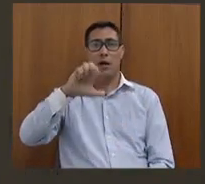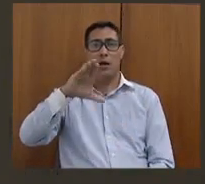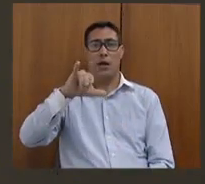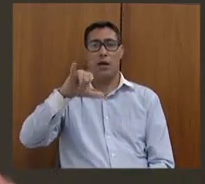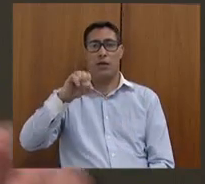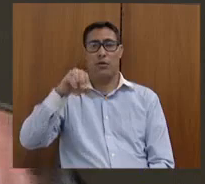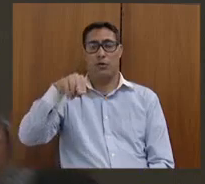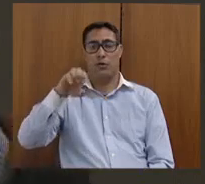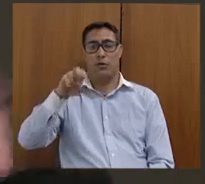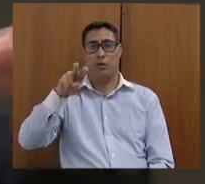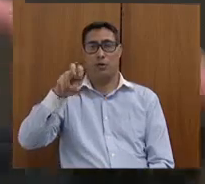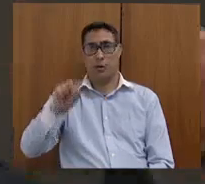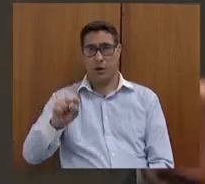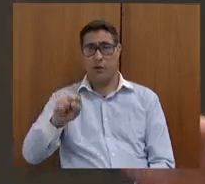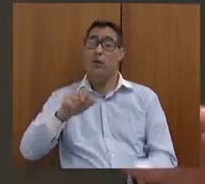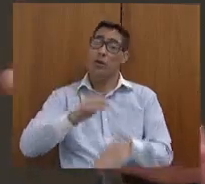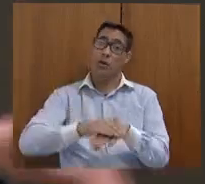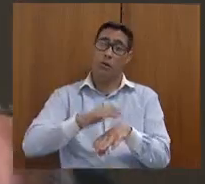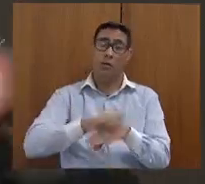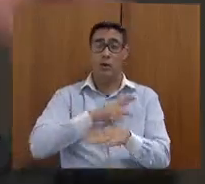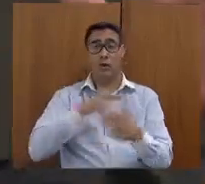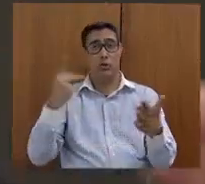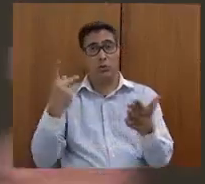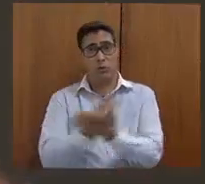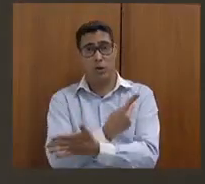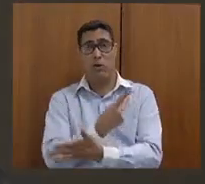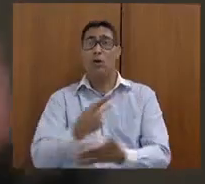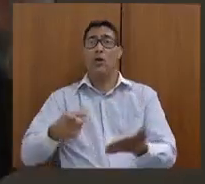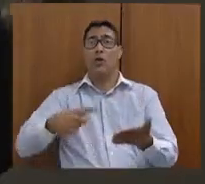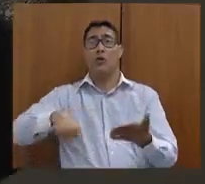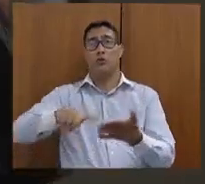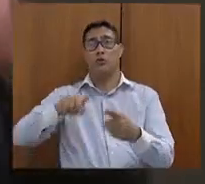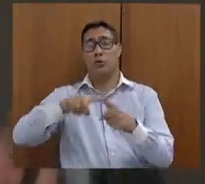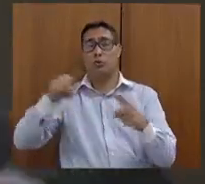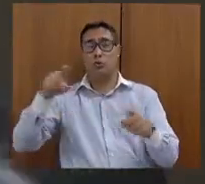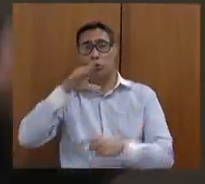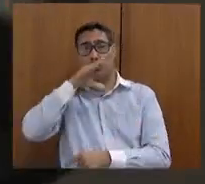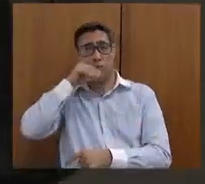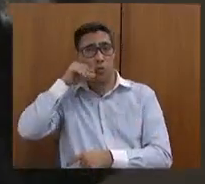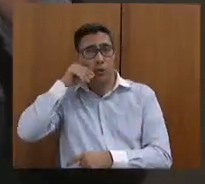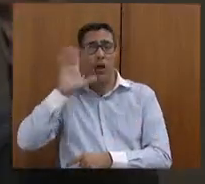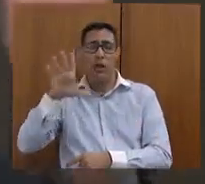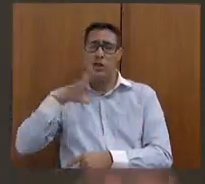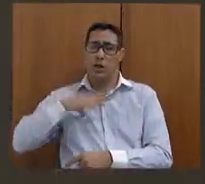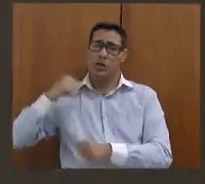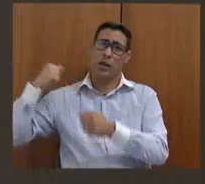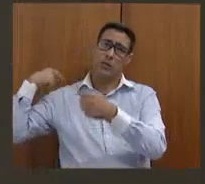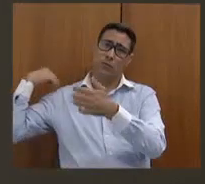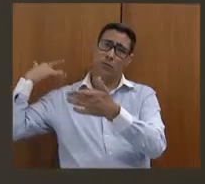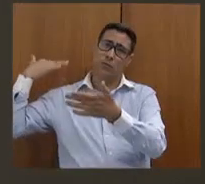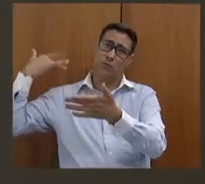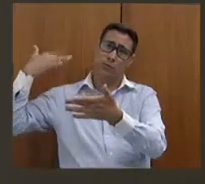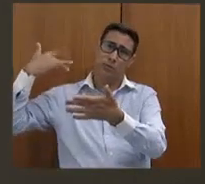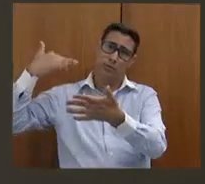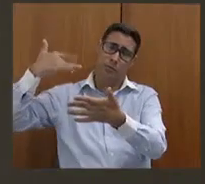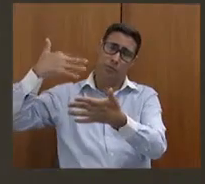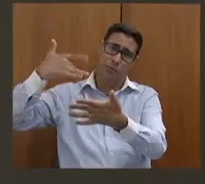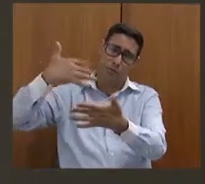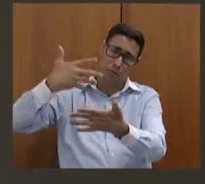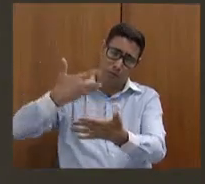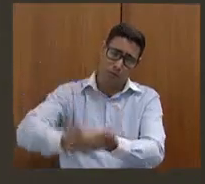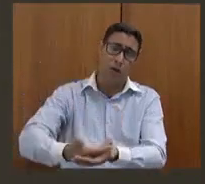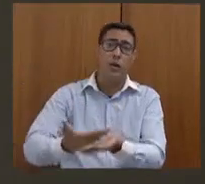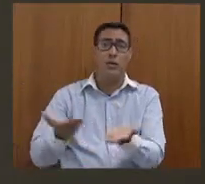Então são situações que os servidores né vivem no seu a sua trajetória né como servidor mas